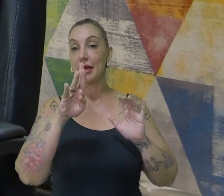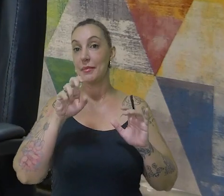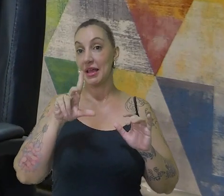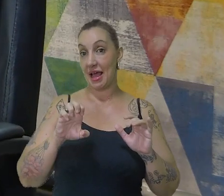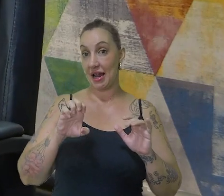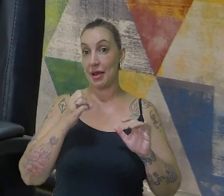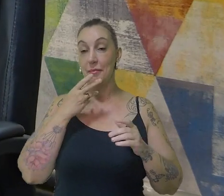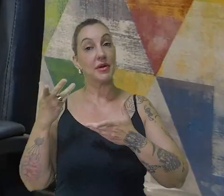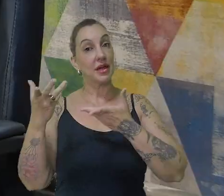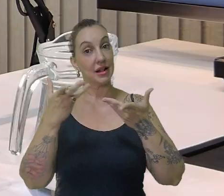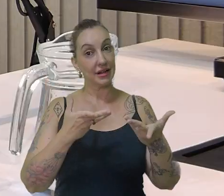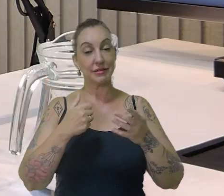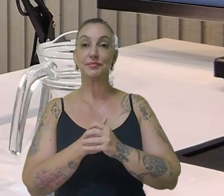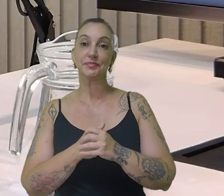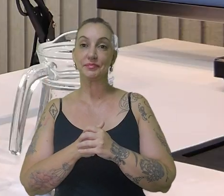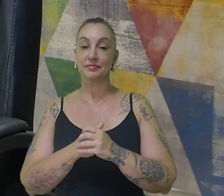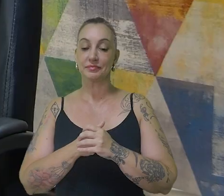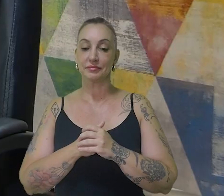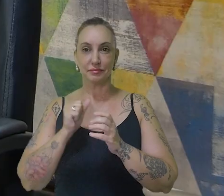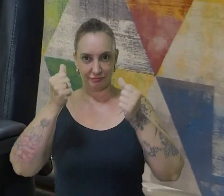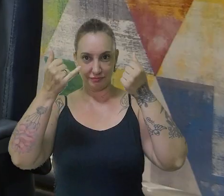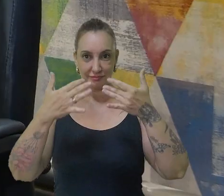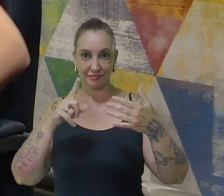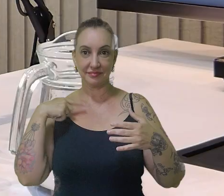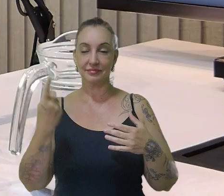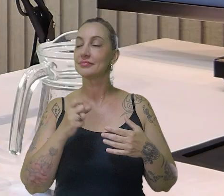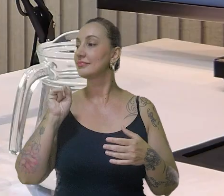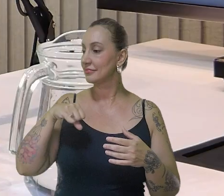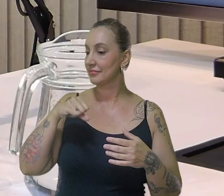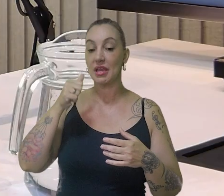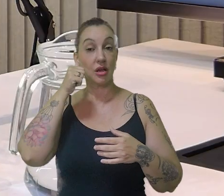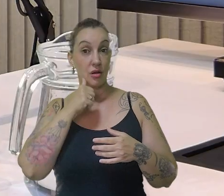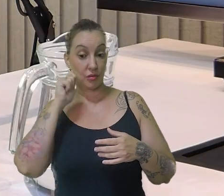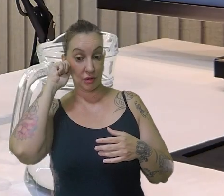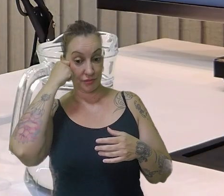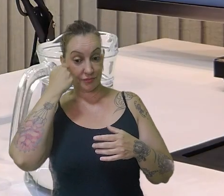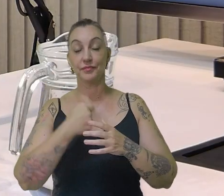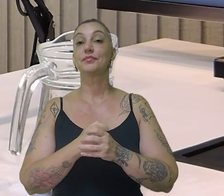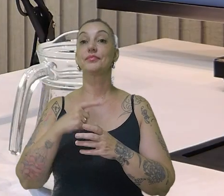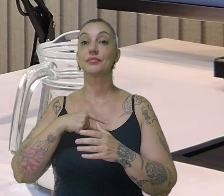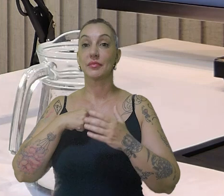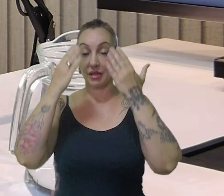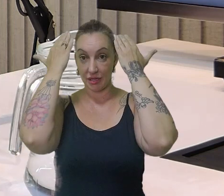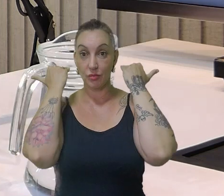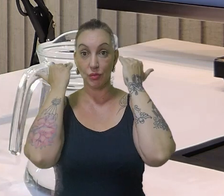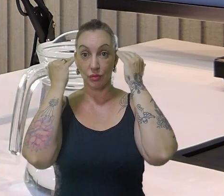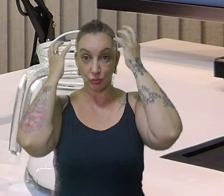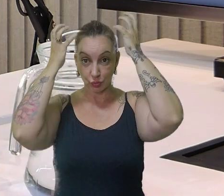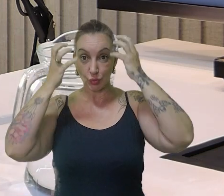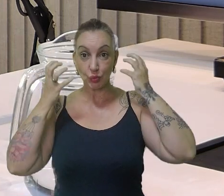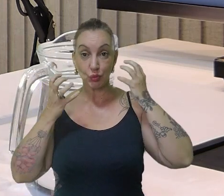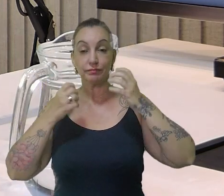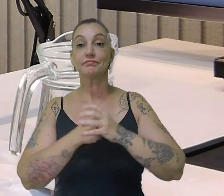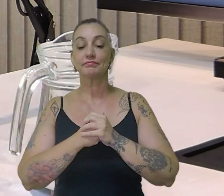Souza seja bem-vinda Gabri OB você pode fazer su áudio descrição pra gente OB Claro eu sou uma mulher negra Eu tenho um cabelo curto